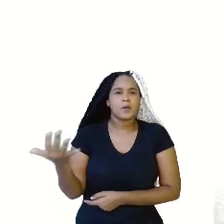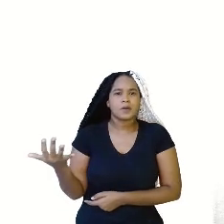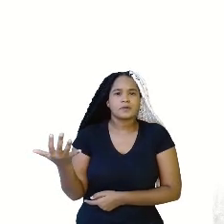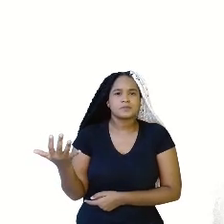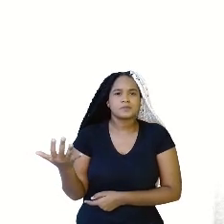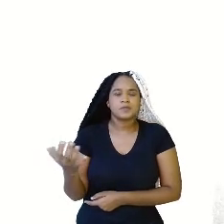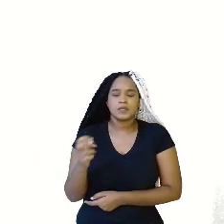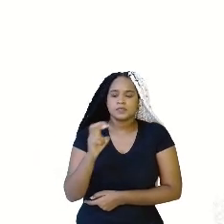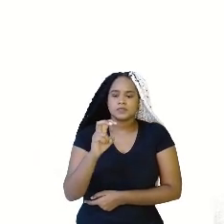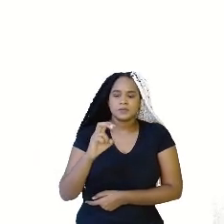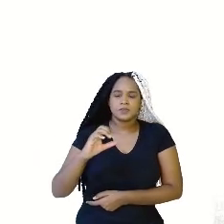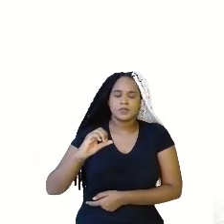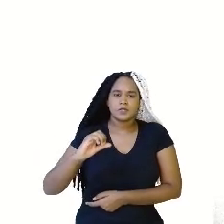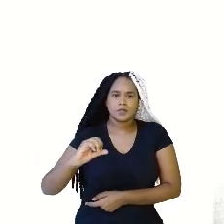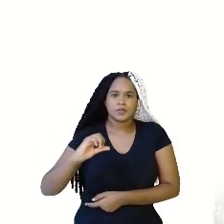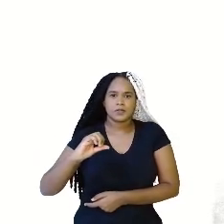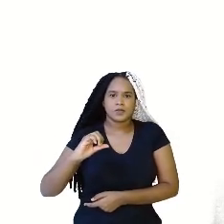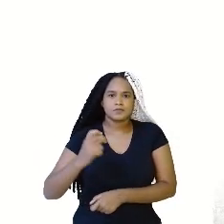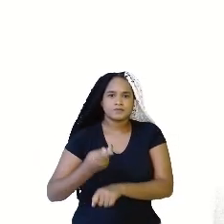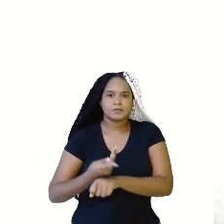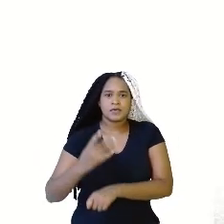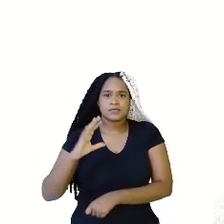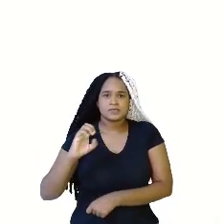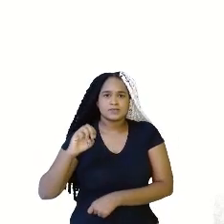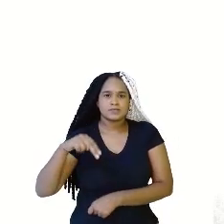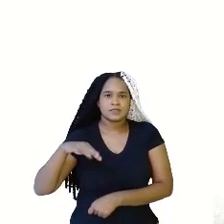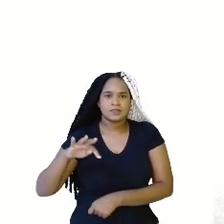59 centavos o quilo. Esse